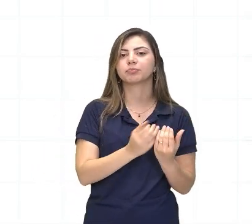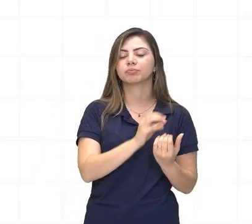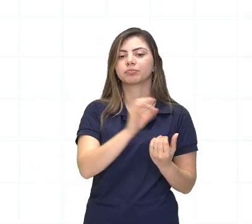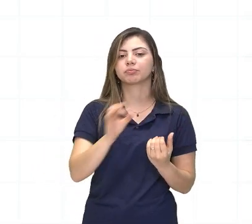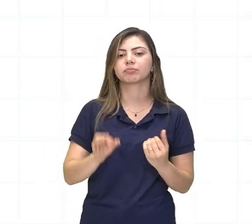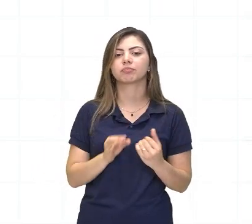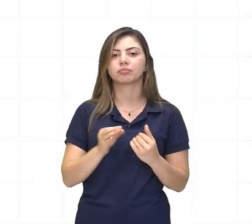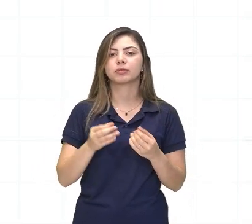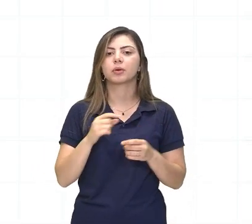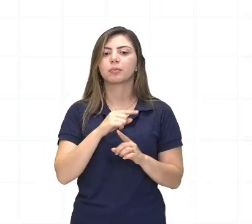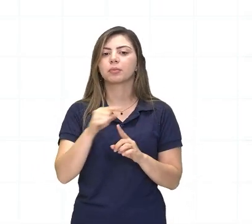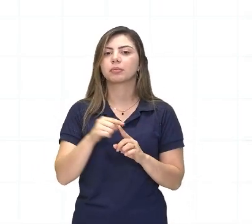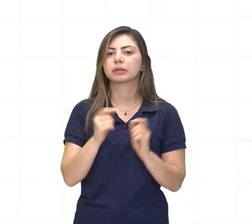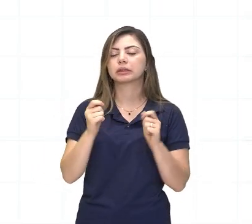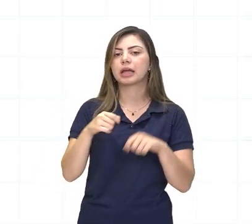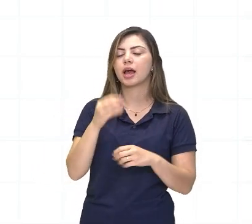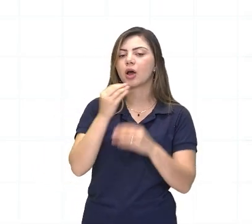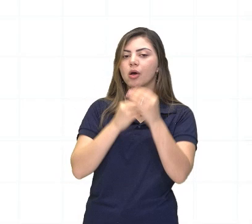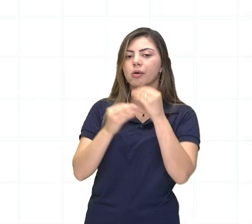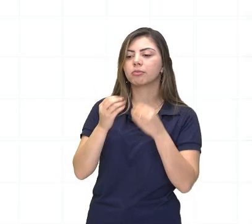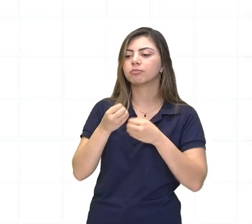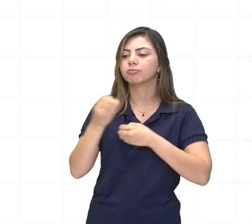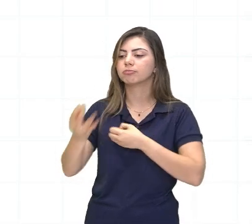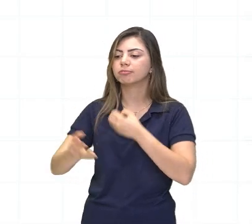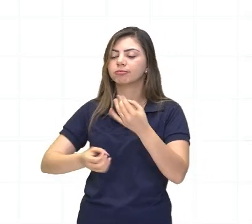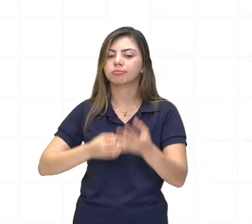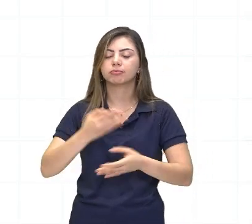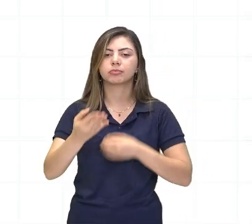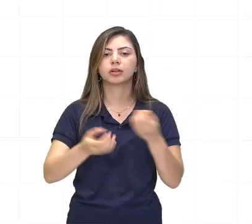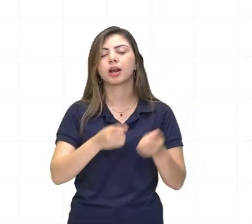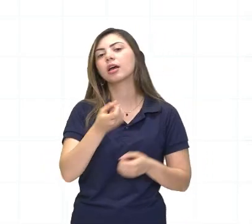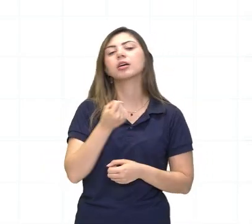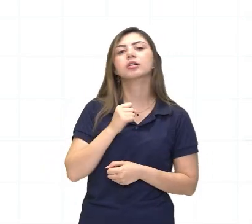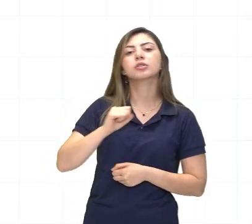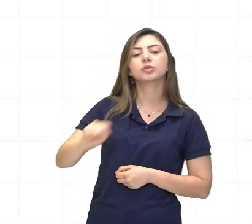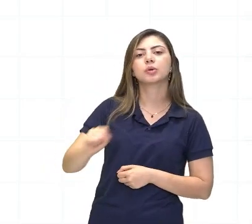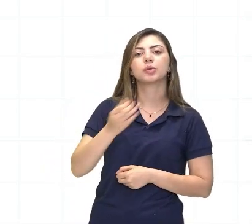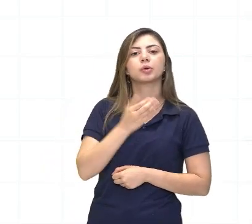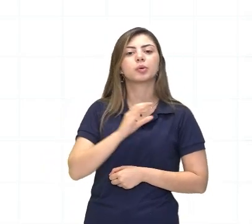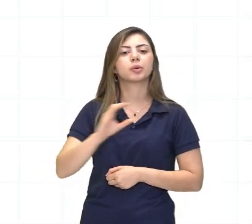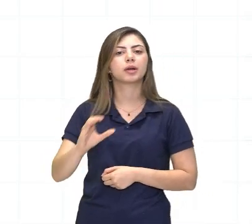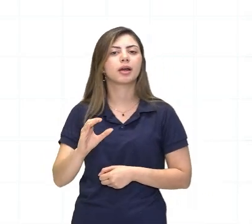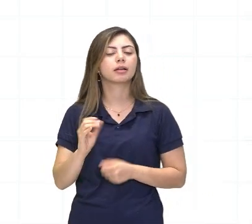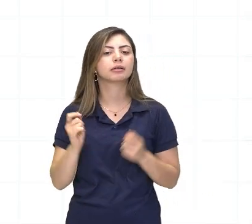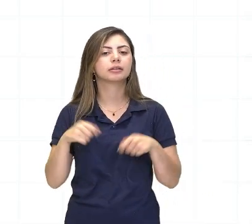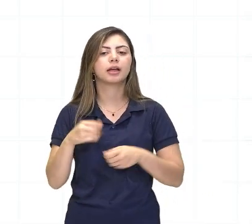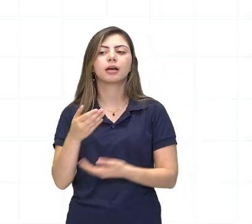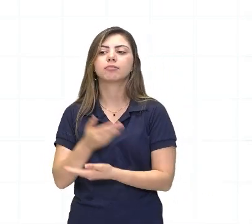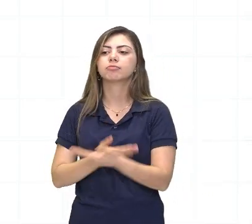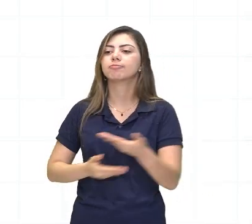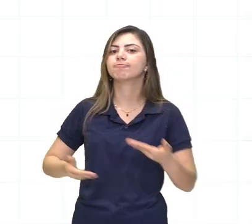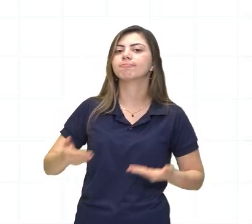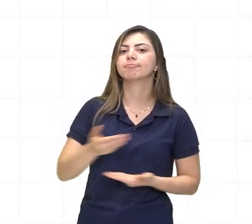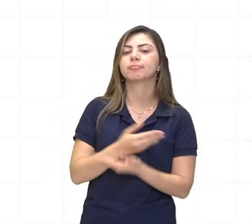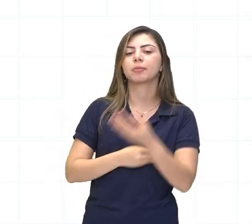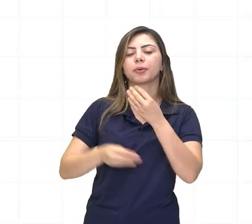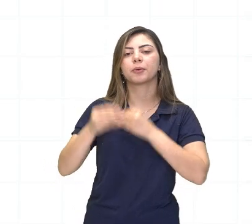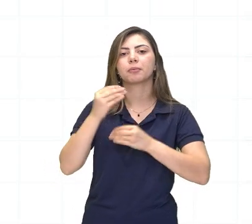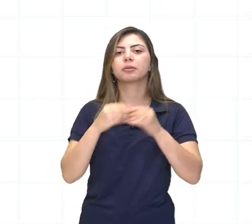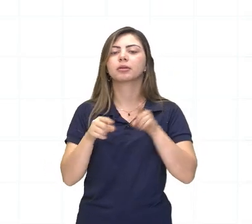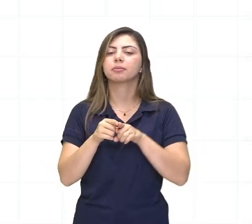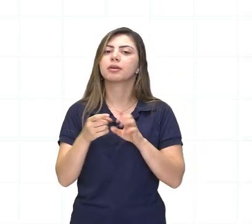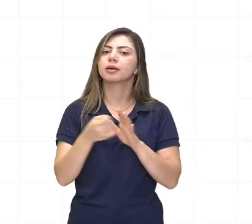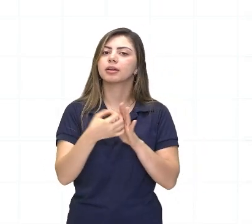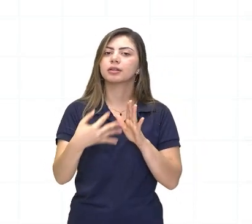se alimentar da comida que o homem oferece aos seus sogros e cunhados no movimento de trocas pela esposa recebida, mais elementos, né, do dia a dia, do